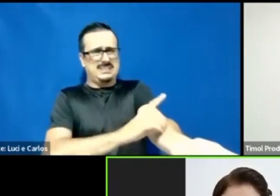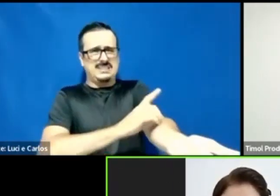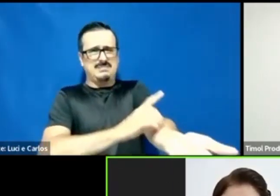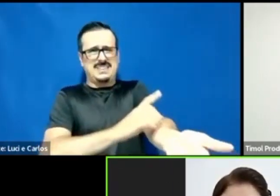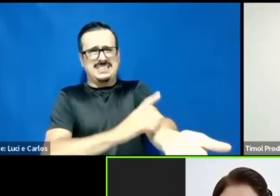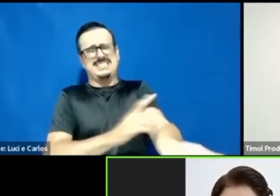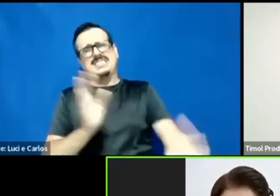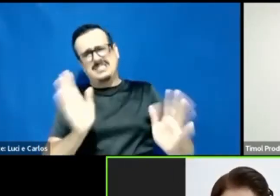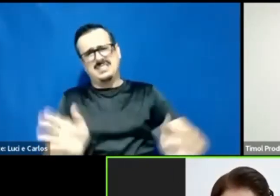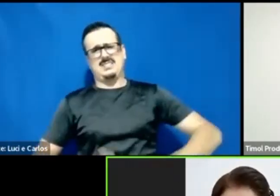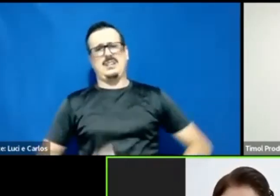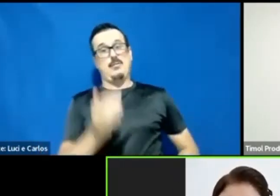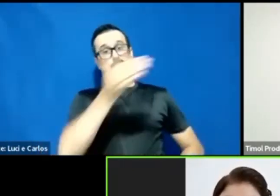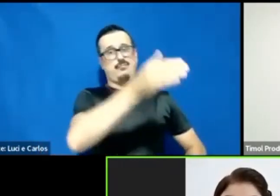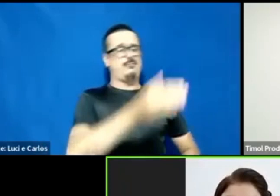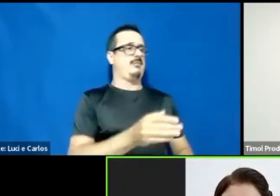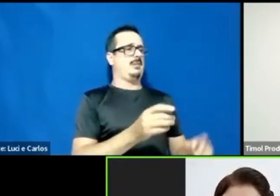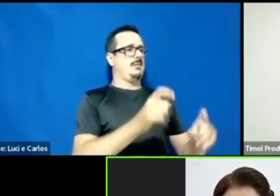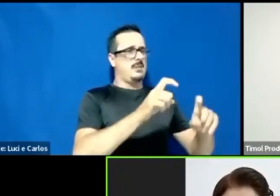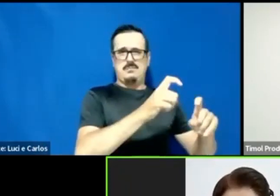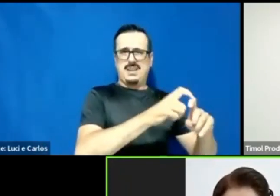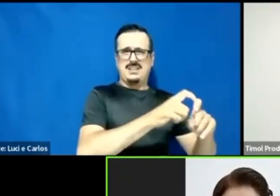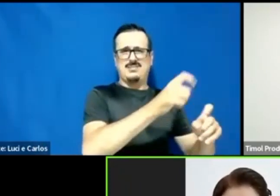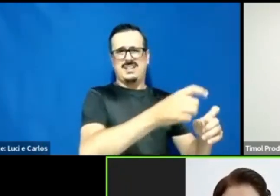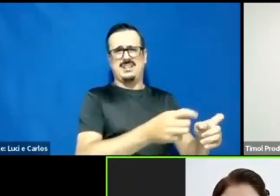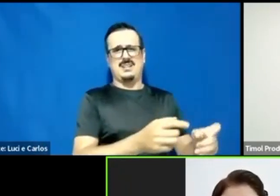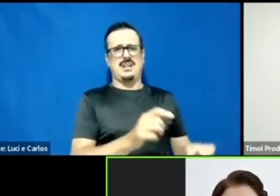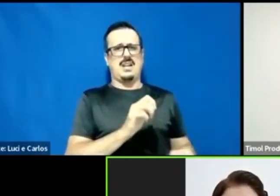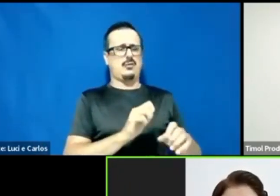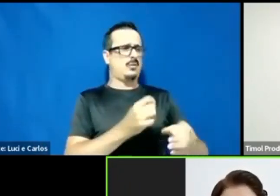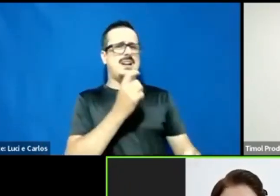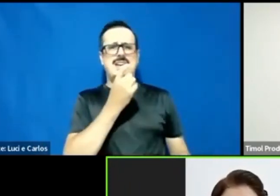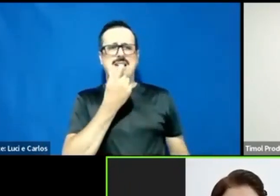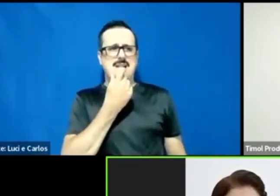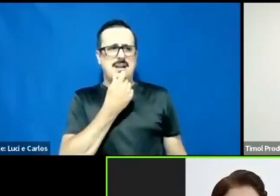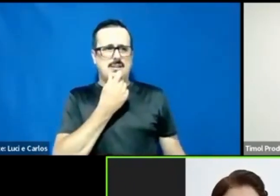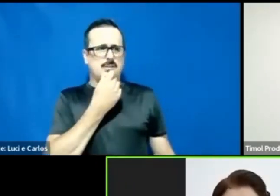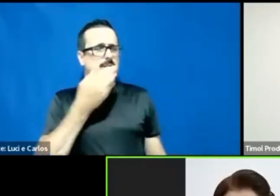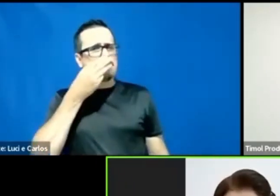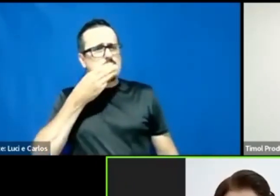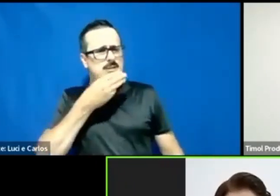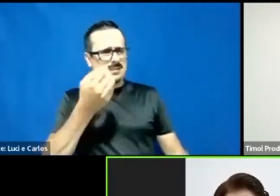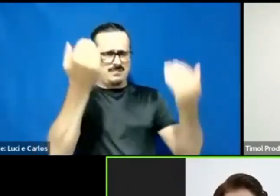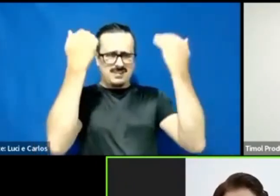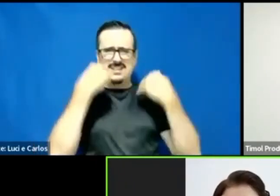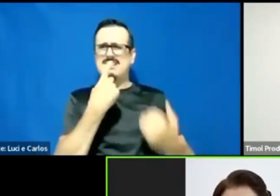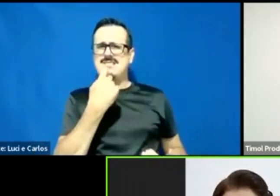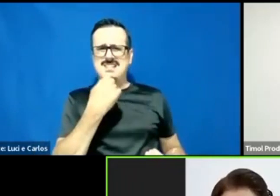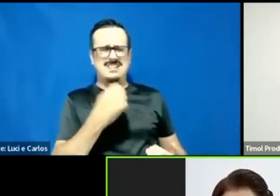cirurgia, a minha glicemia já estava também alterada, né? Então, assim,